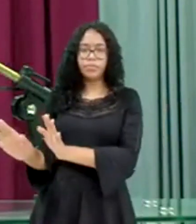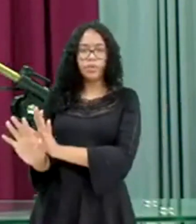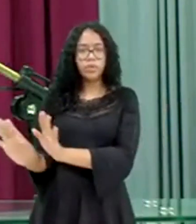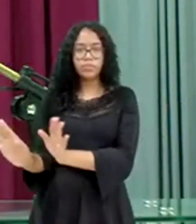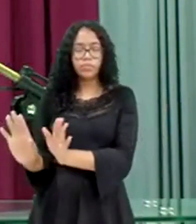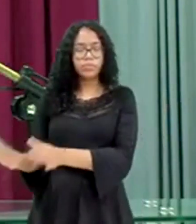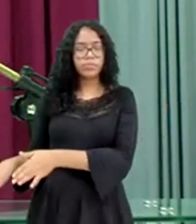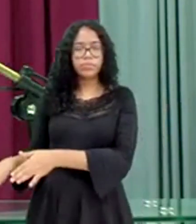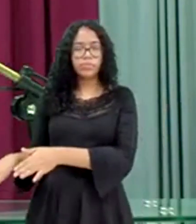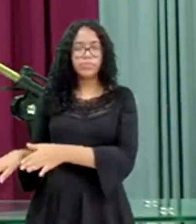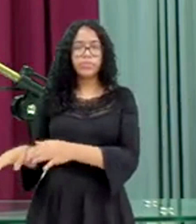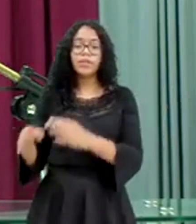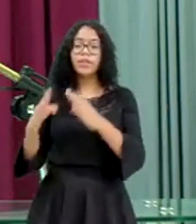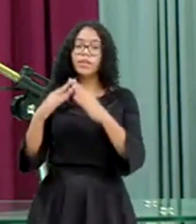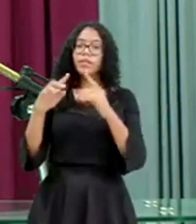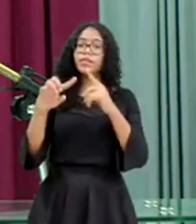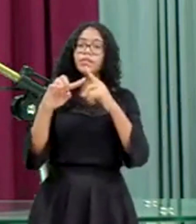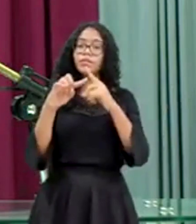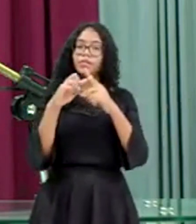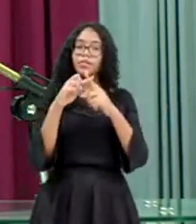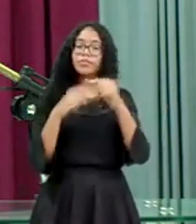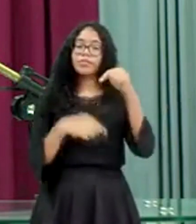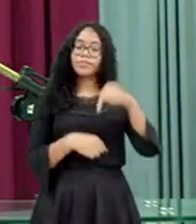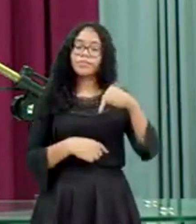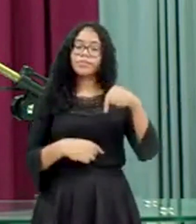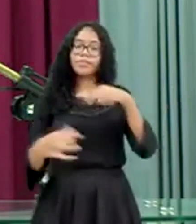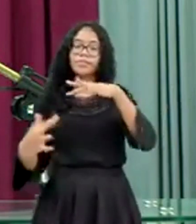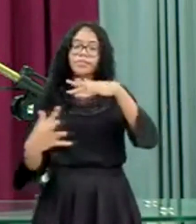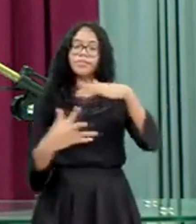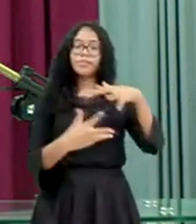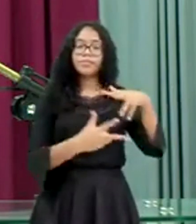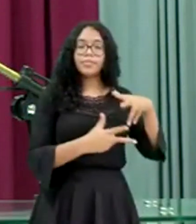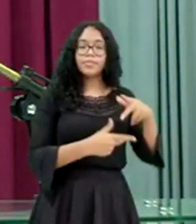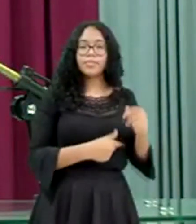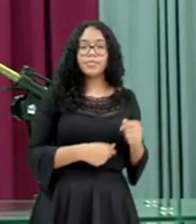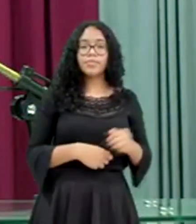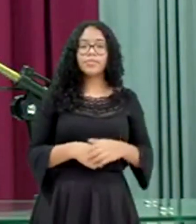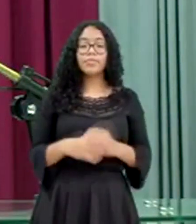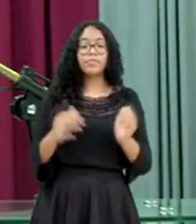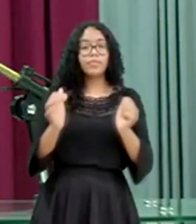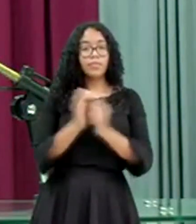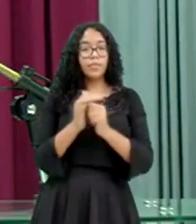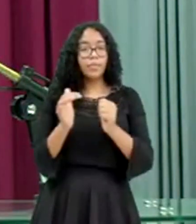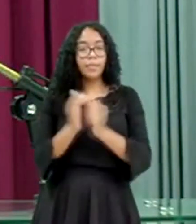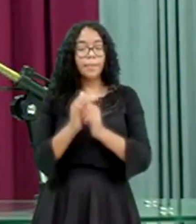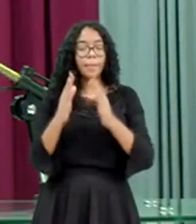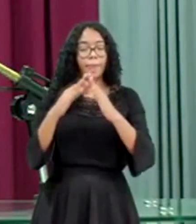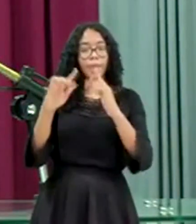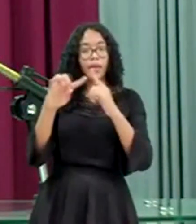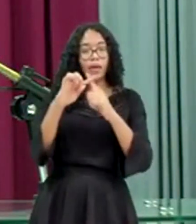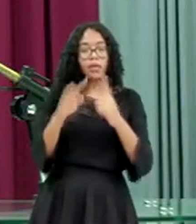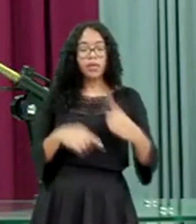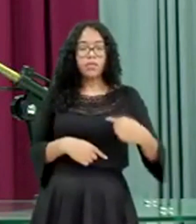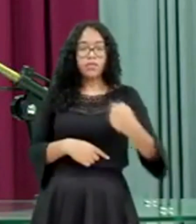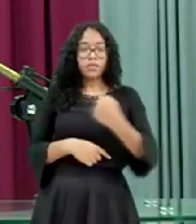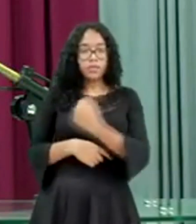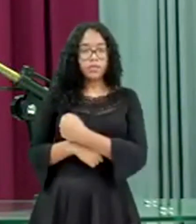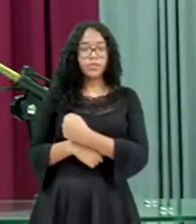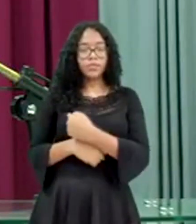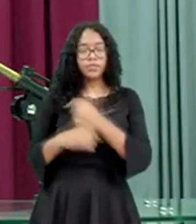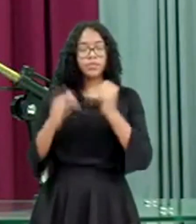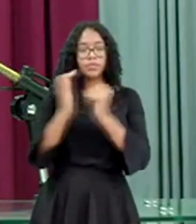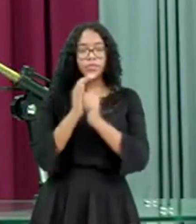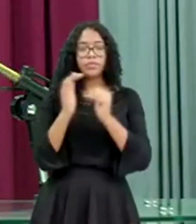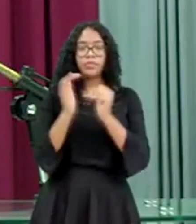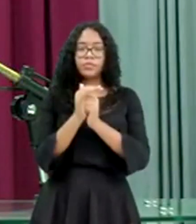do Senhor Jesus ainda está aqui na terra, e quando a igreja orar, e quando nós nos levantarmos para orar